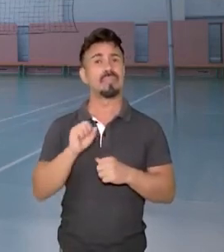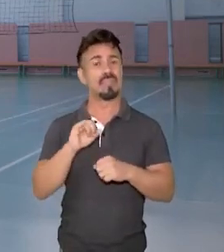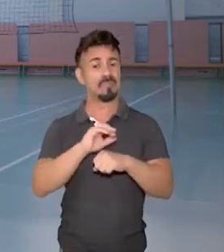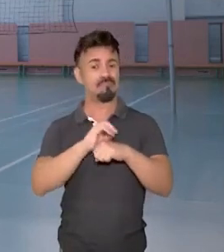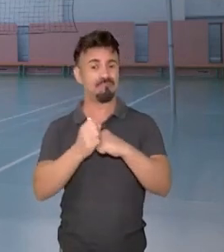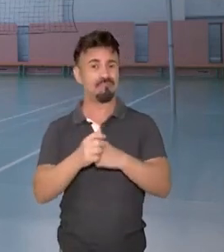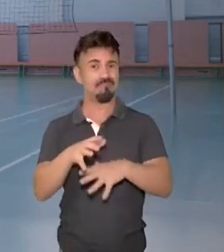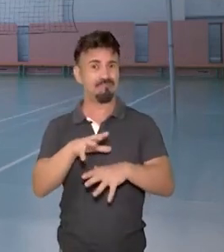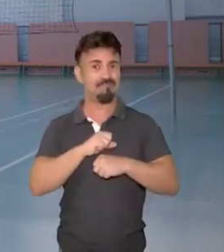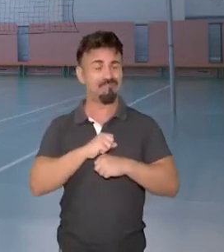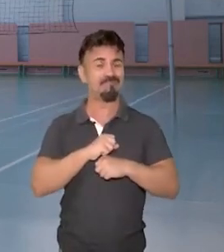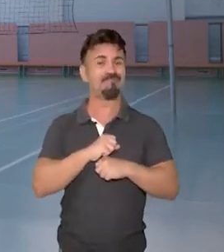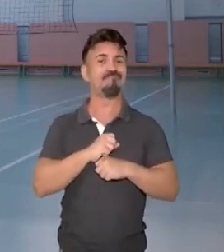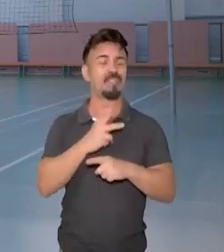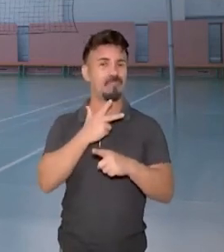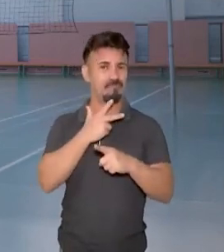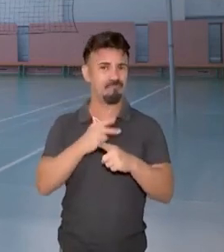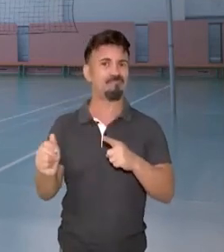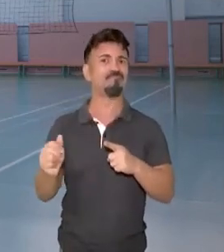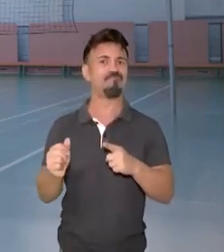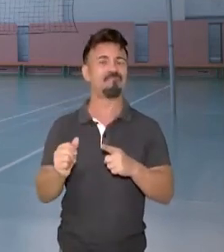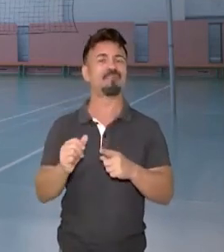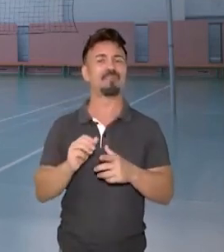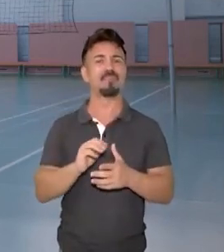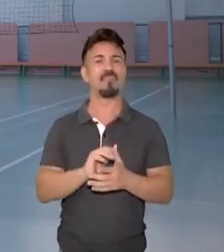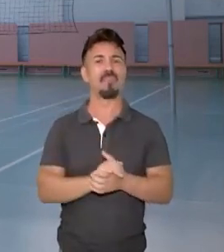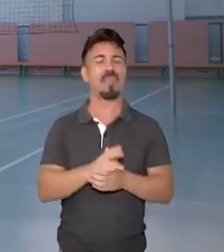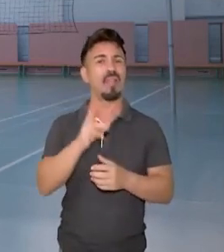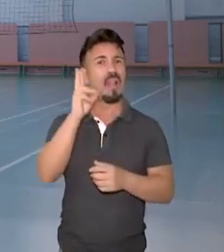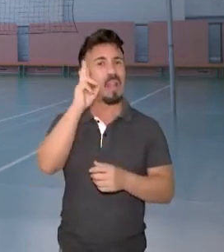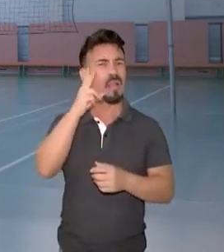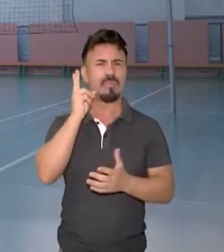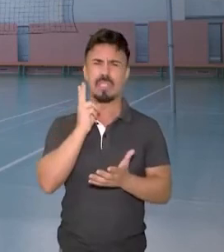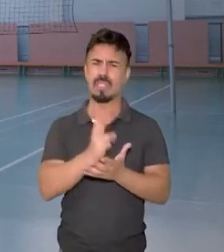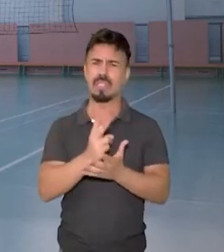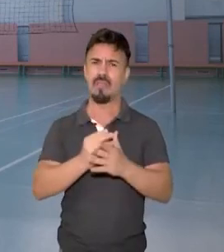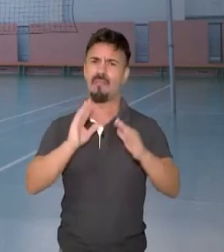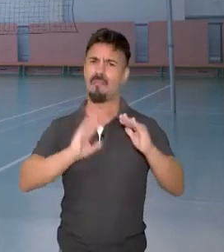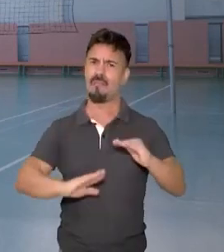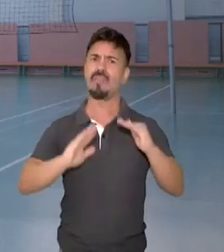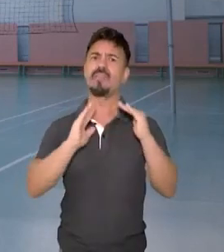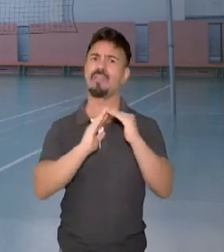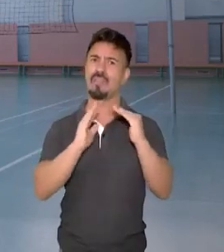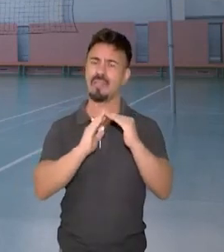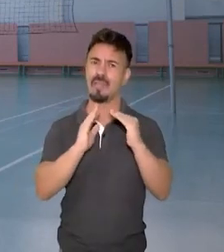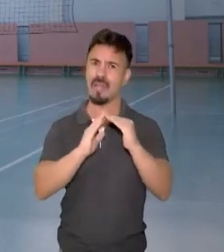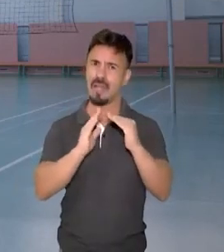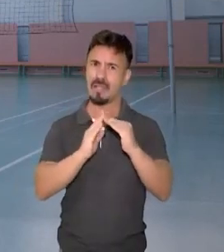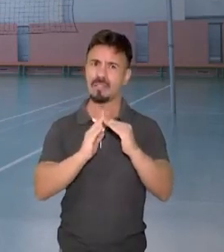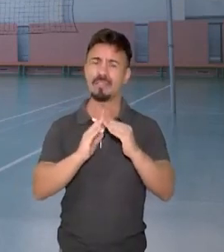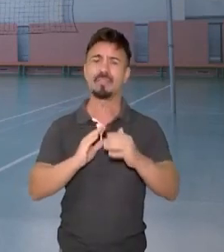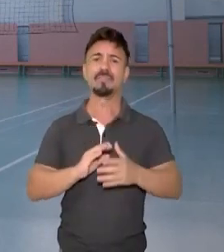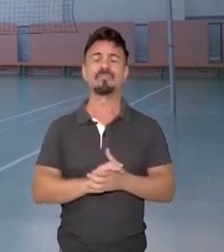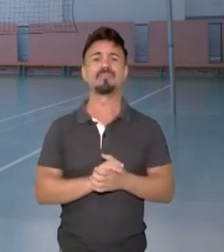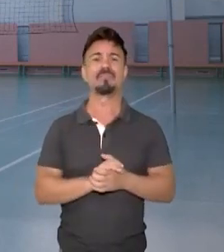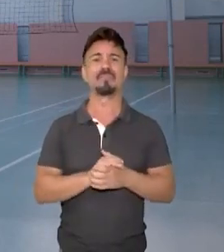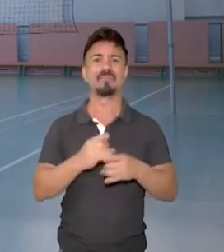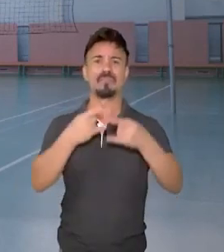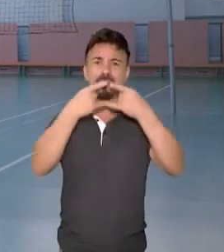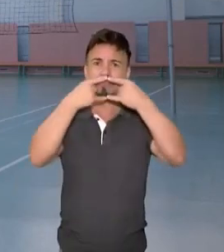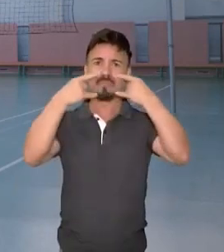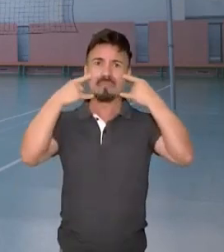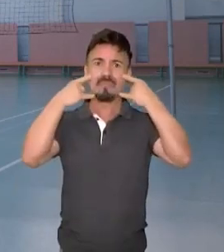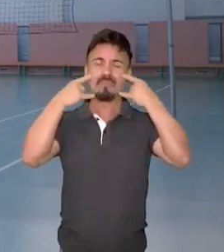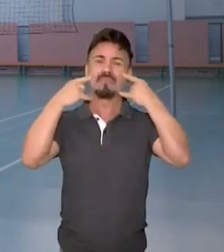gente consiga vencer E lembre sempre fica em casa até segundas ordens usem